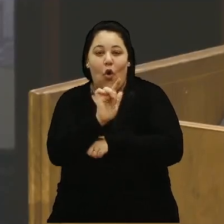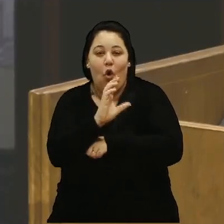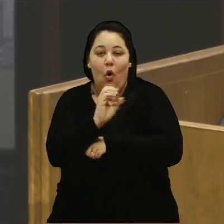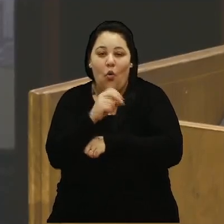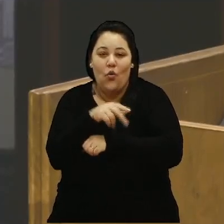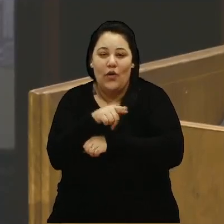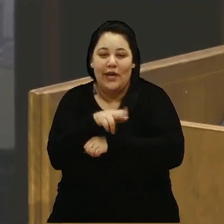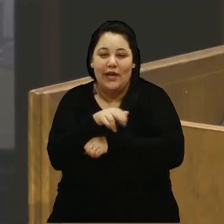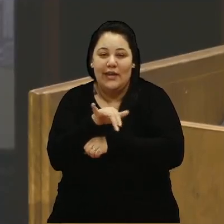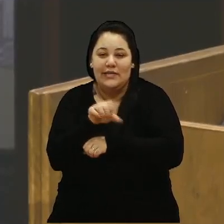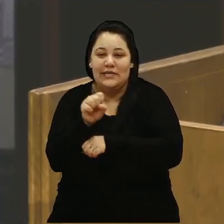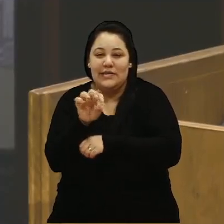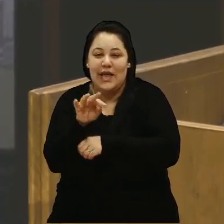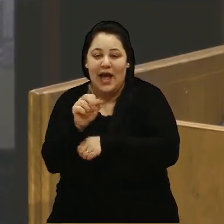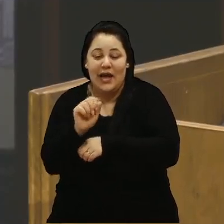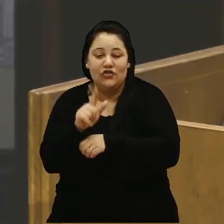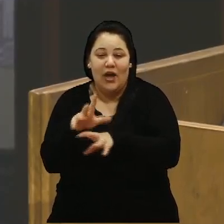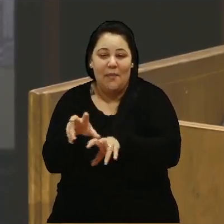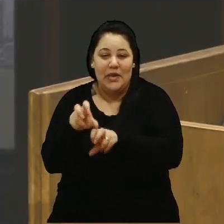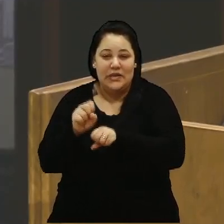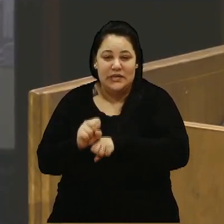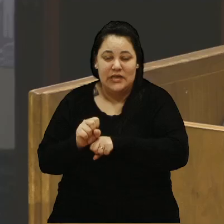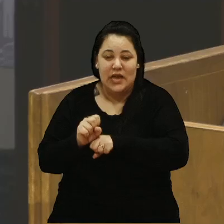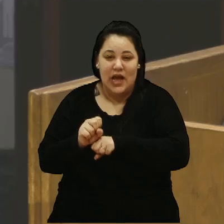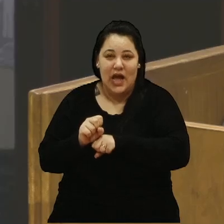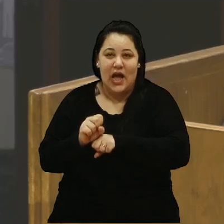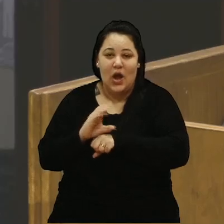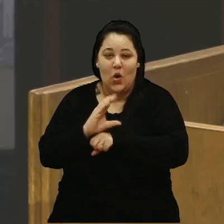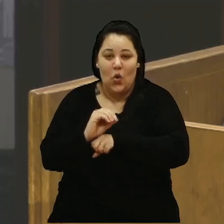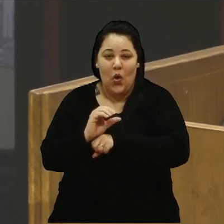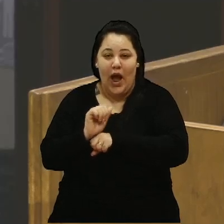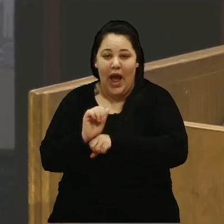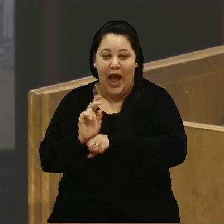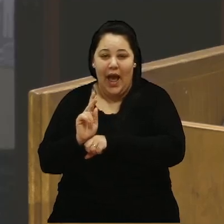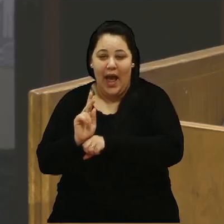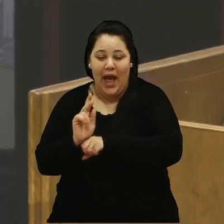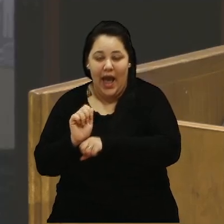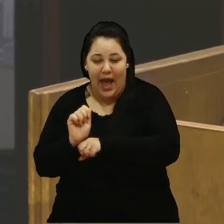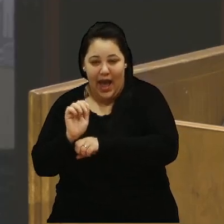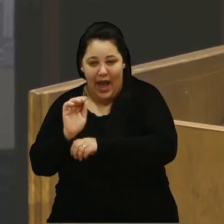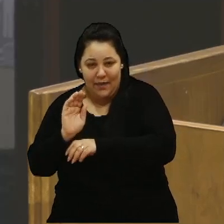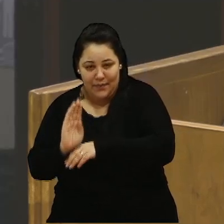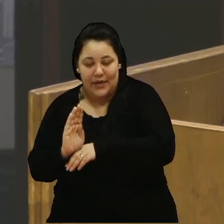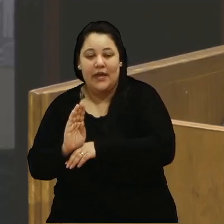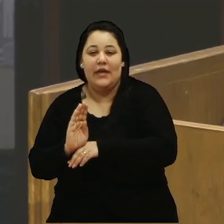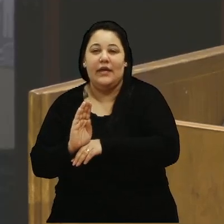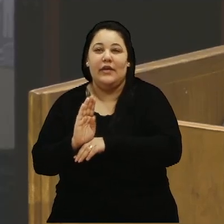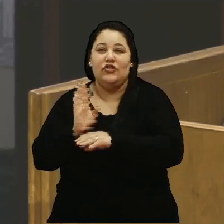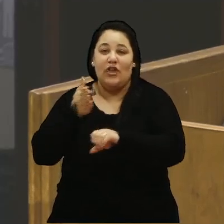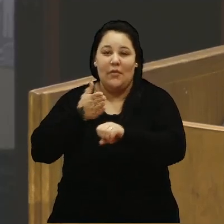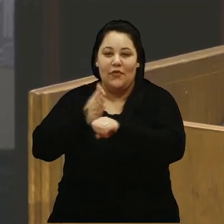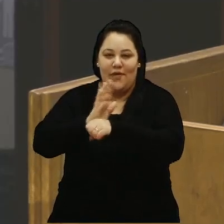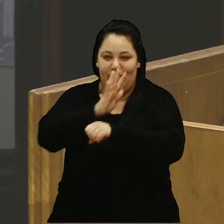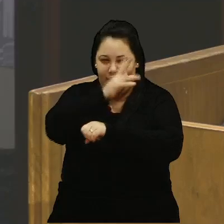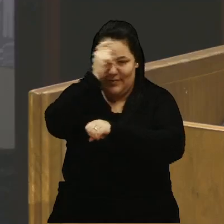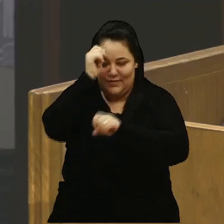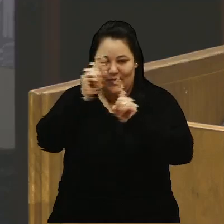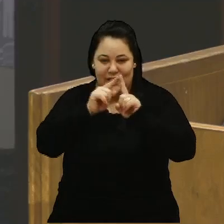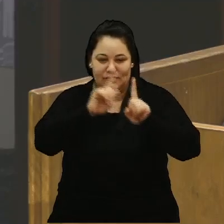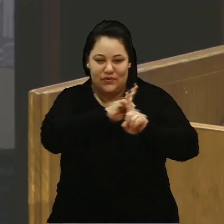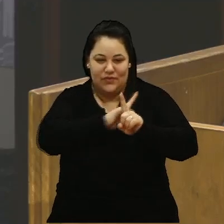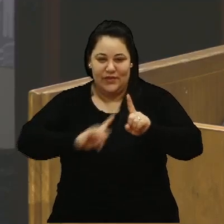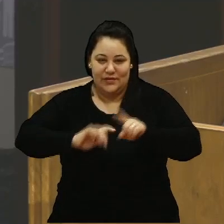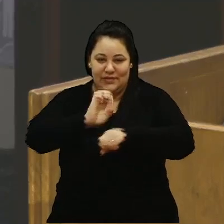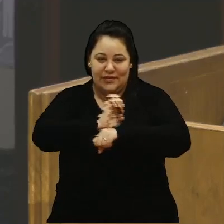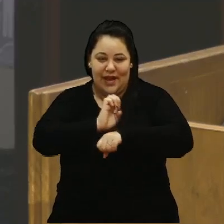Coab, loteamentos já aprovados na Prefeitura Municipal, e que o governo do Estado, à época, não tirava do